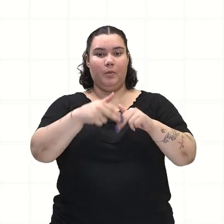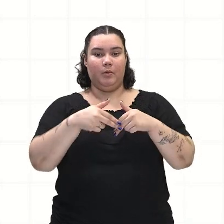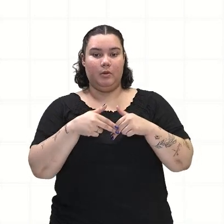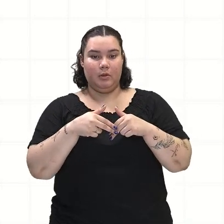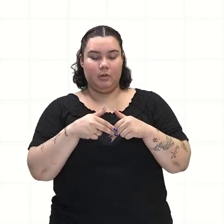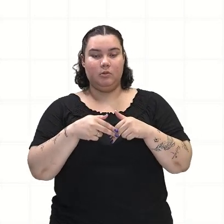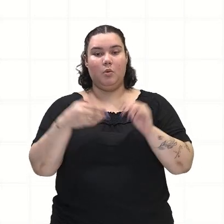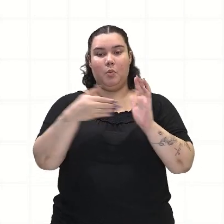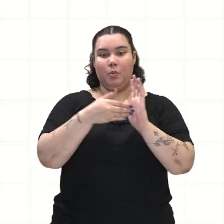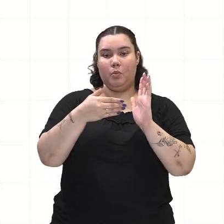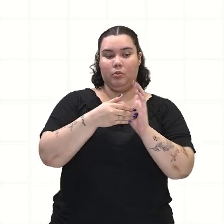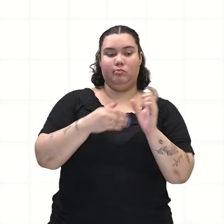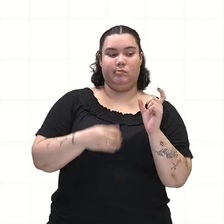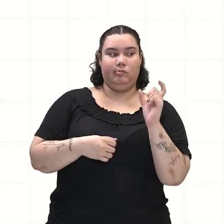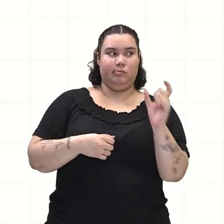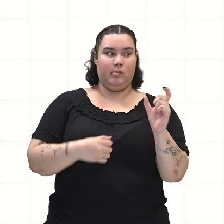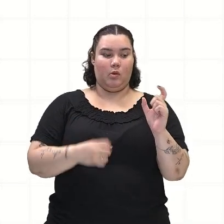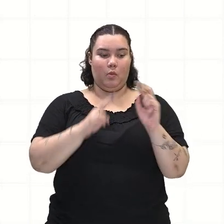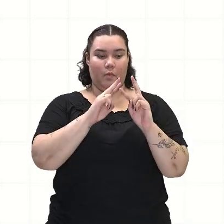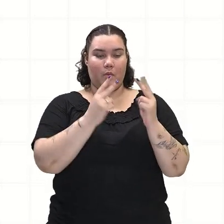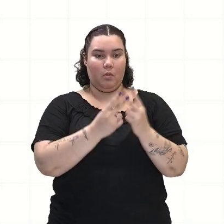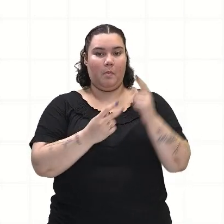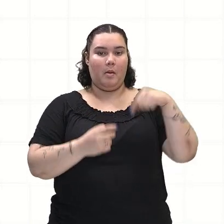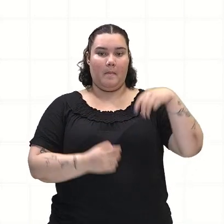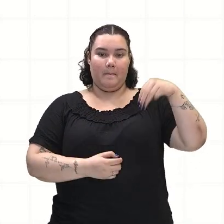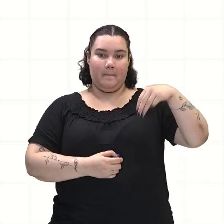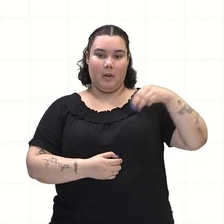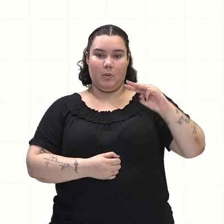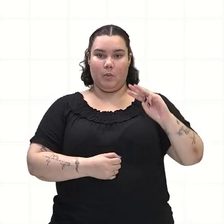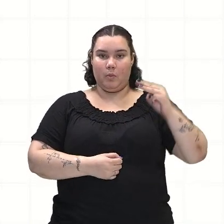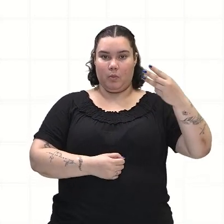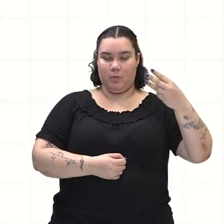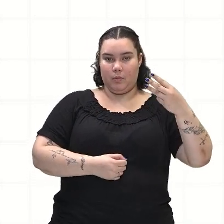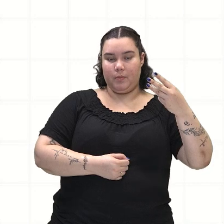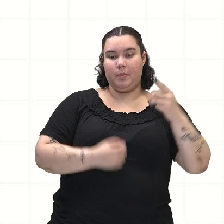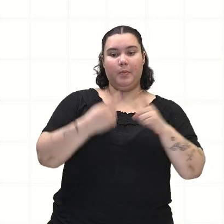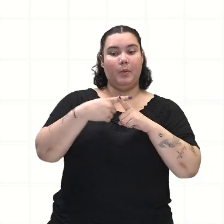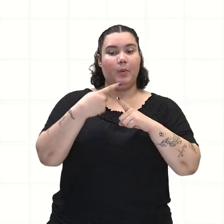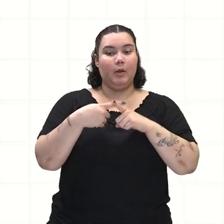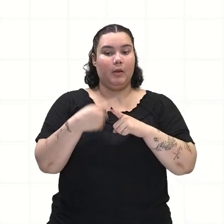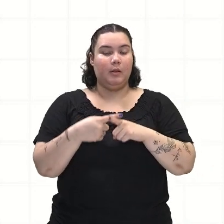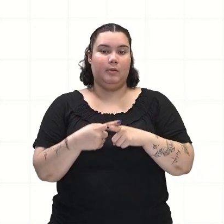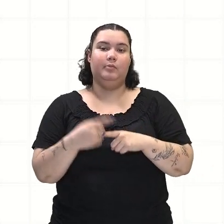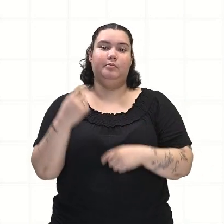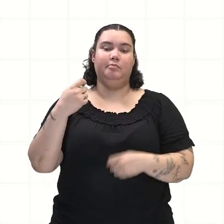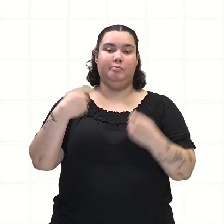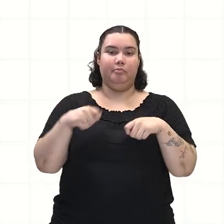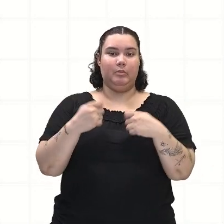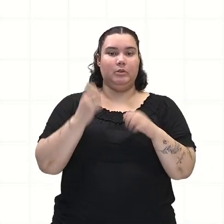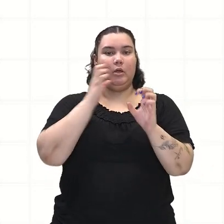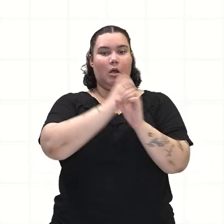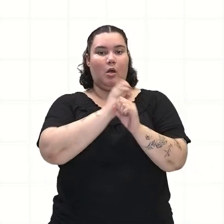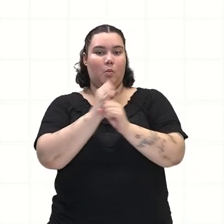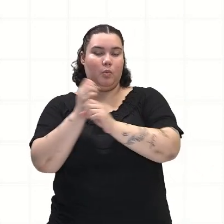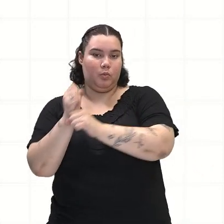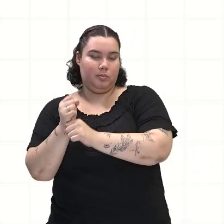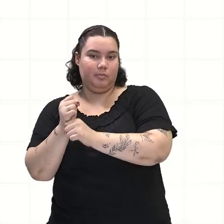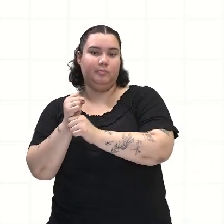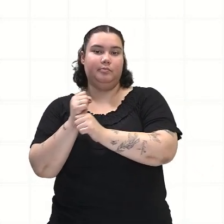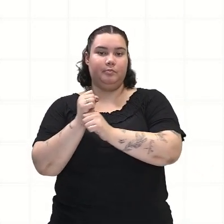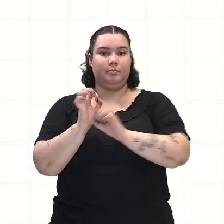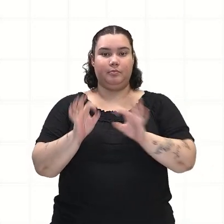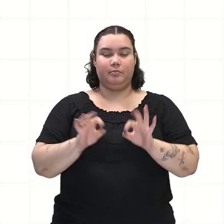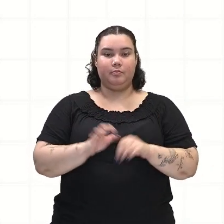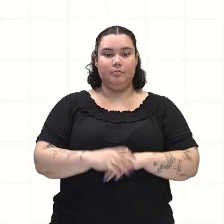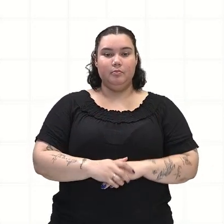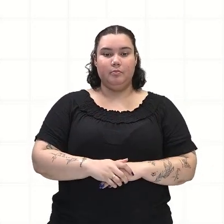unidade final do volume é metro cúbico aqui, ó. Porque eu tenho que fazer o produto entre as